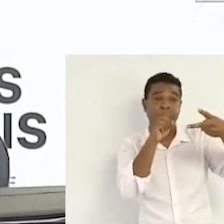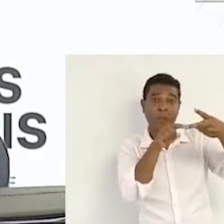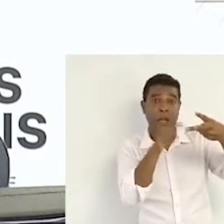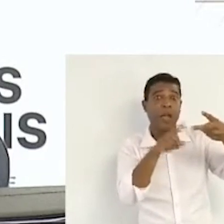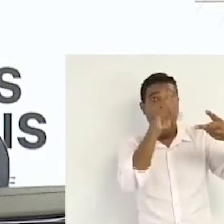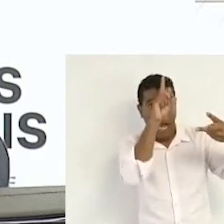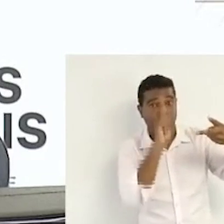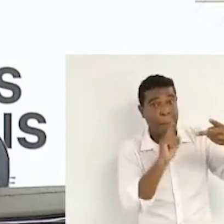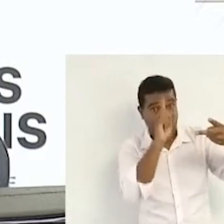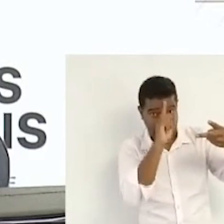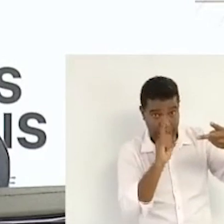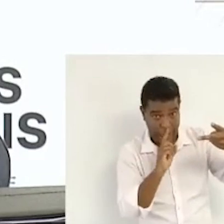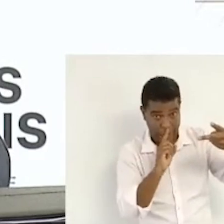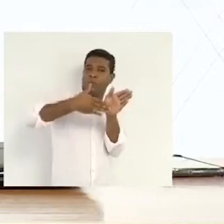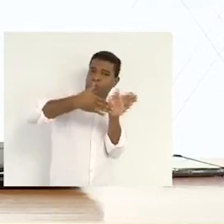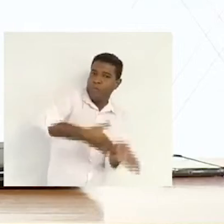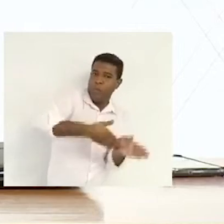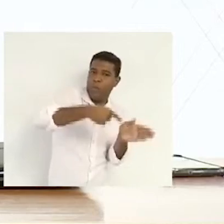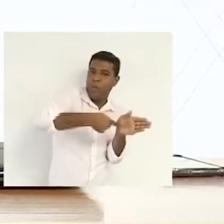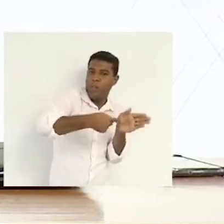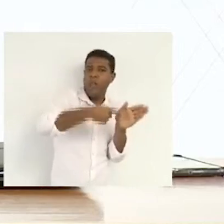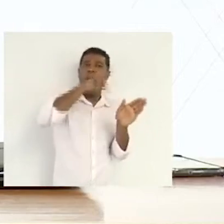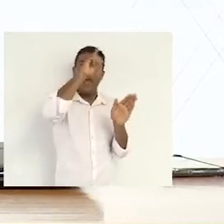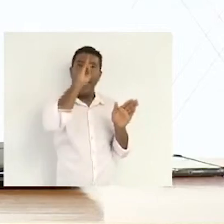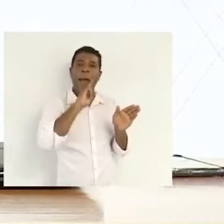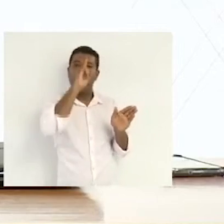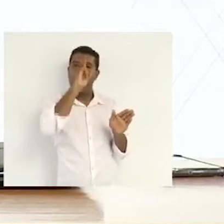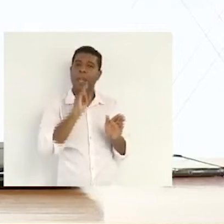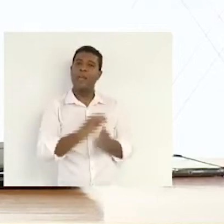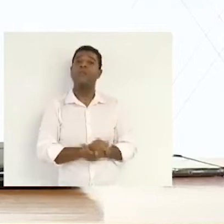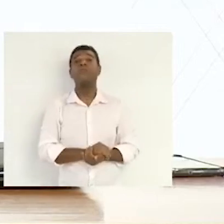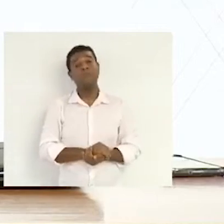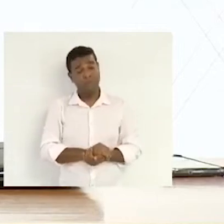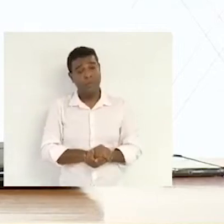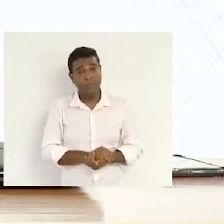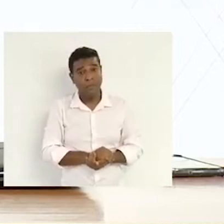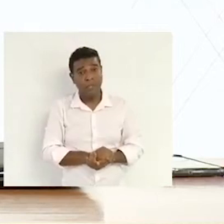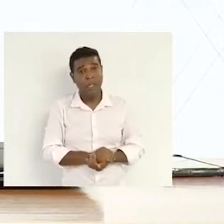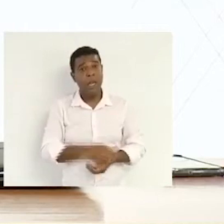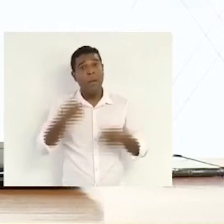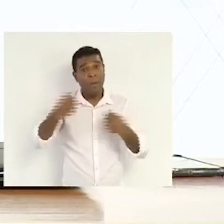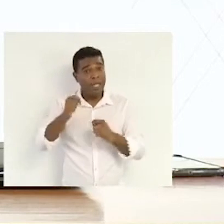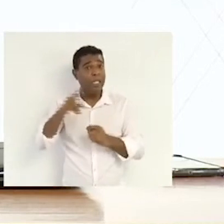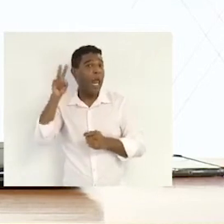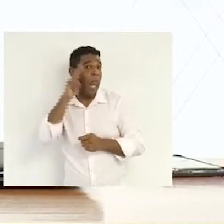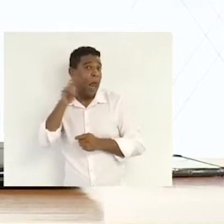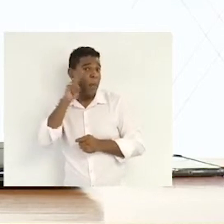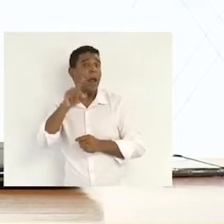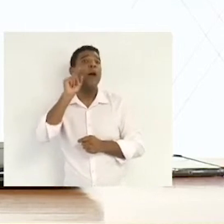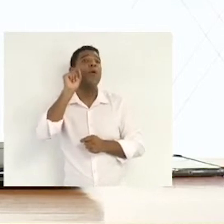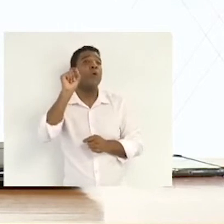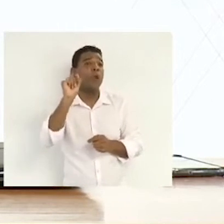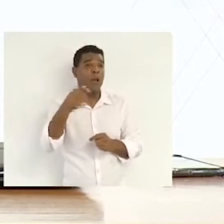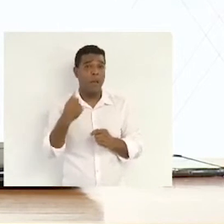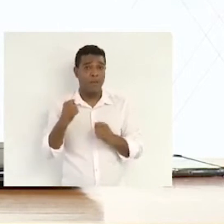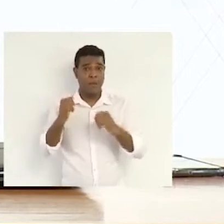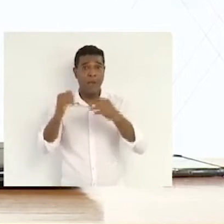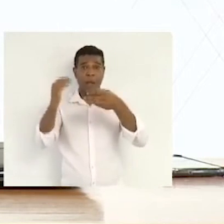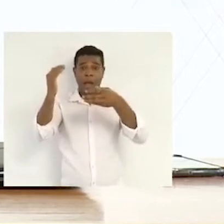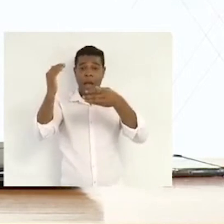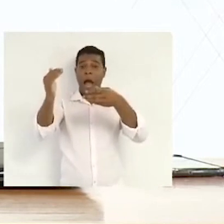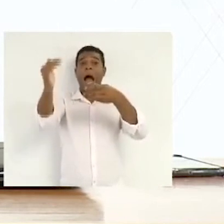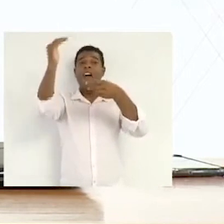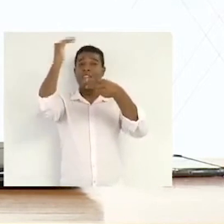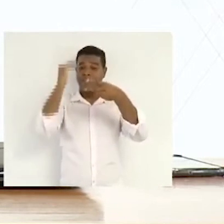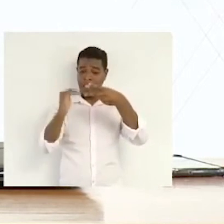um retorno para a onda vermelha. Vale sempre lembrar que o avanço acontece, mas o retrocesso também